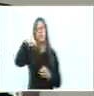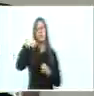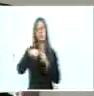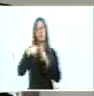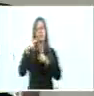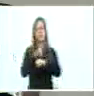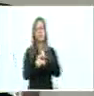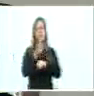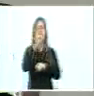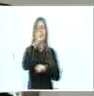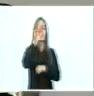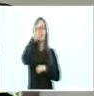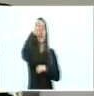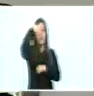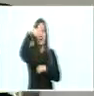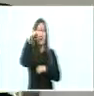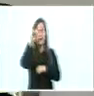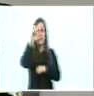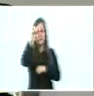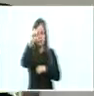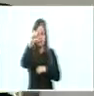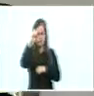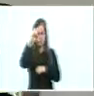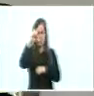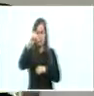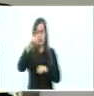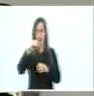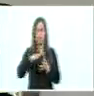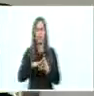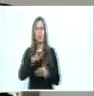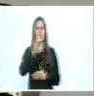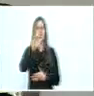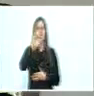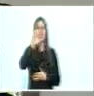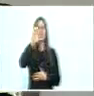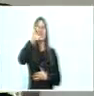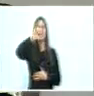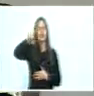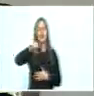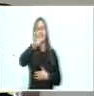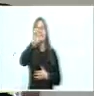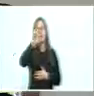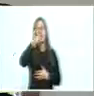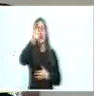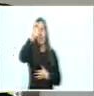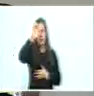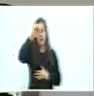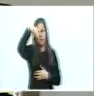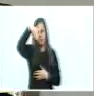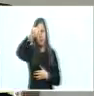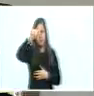Francisco de Assis de Souza Castro, conhecido como Jeremias, né? O Jeremias,